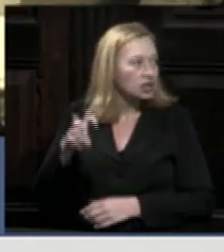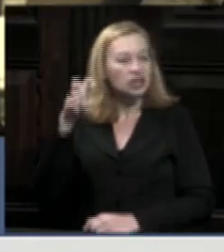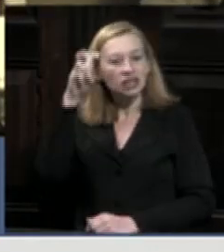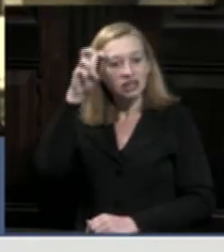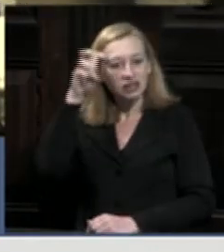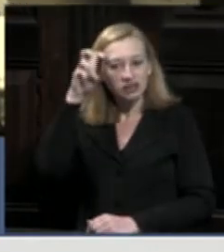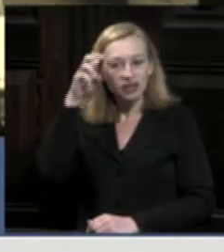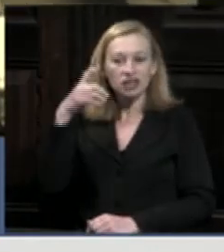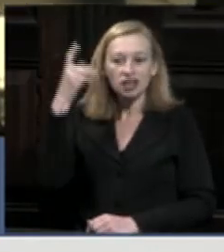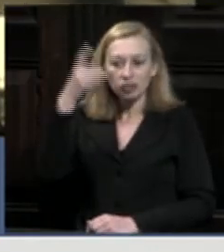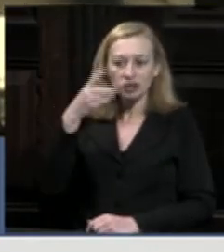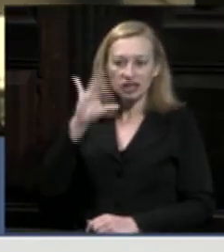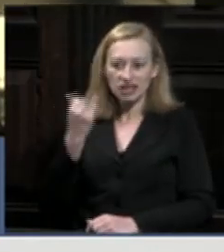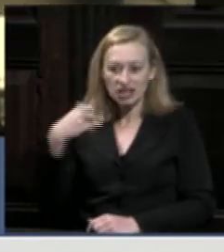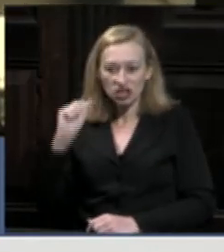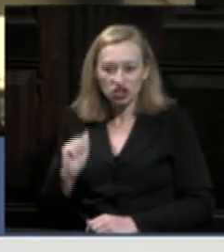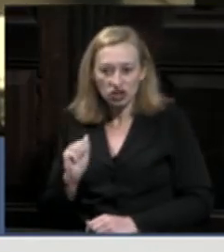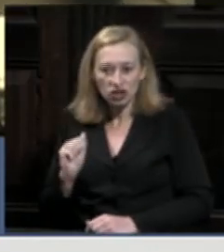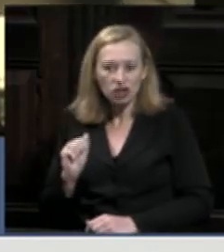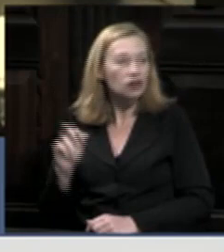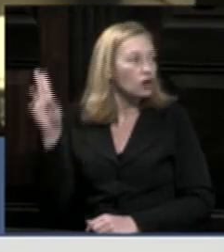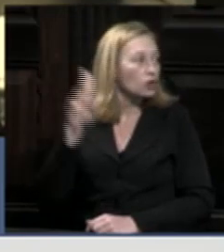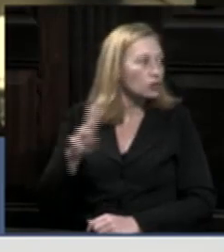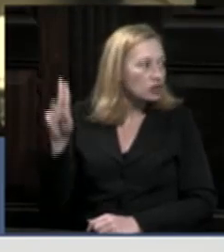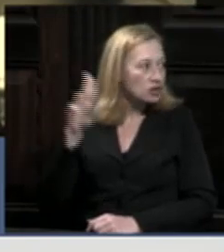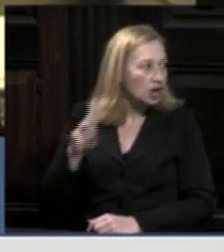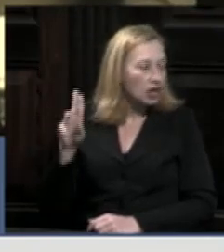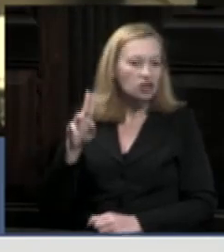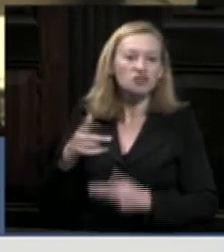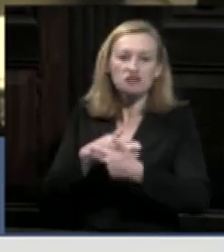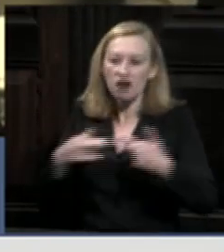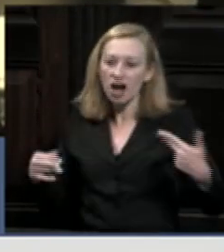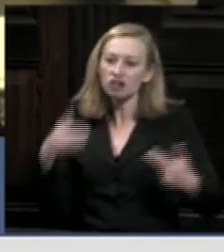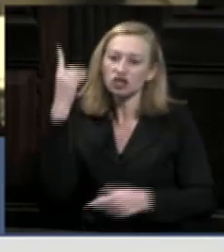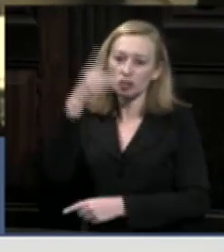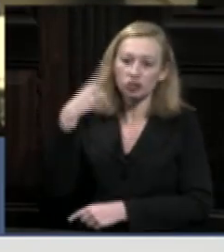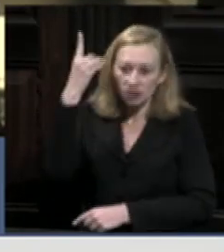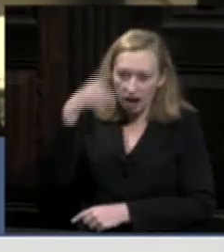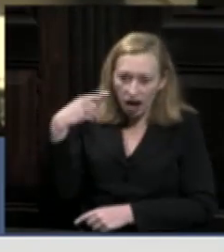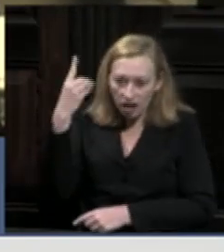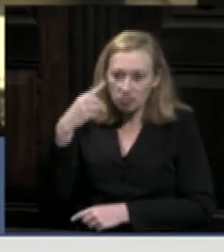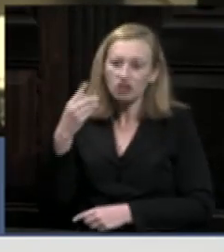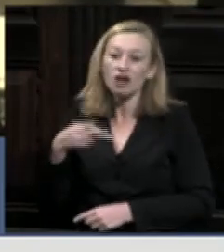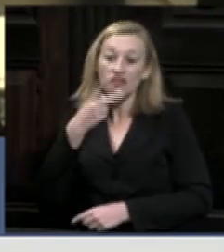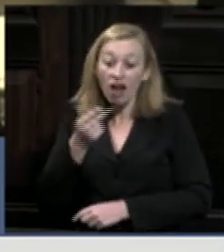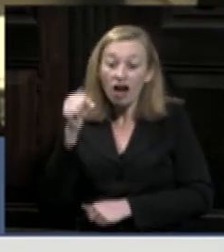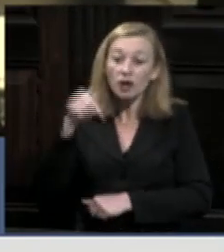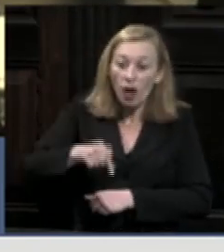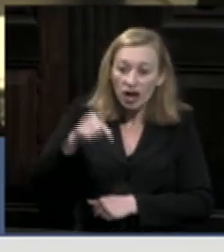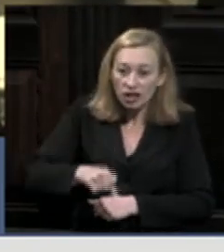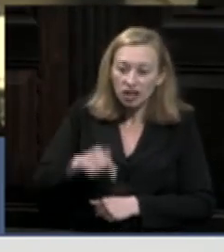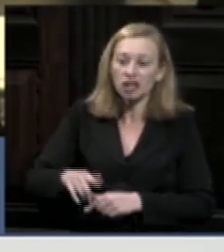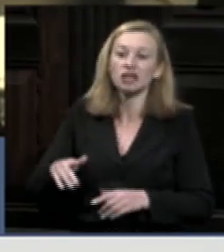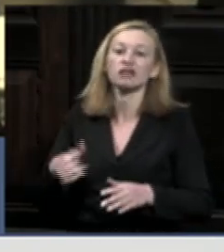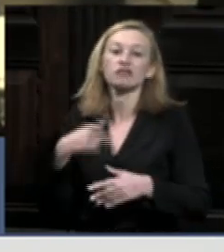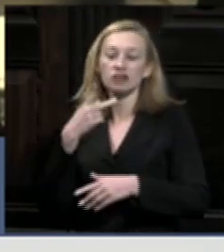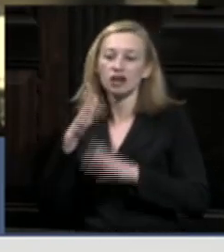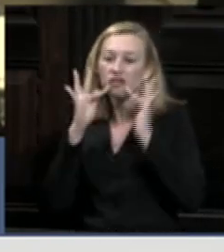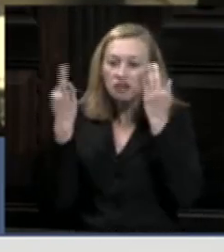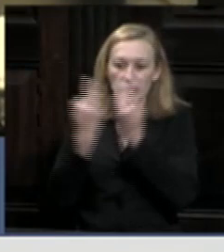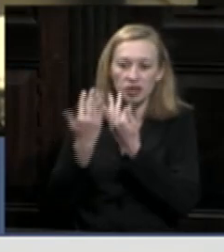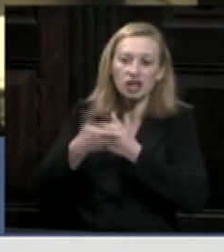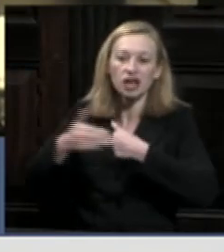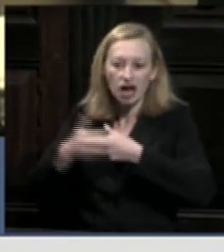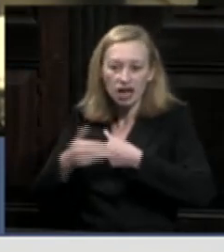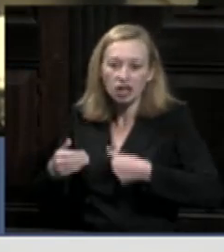deputada cidinha foi usado o microfone de aparte muitos deputados fizeram se solidarizaram com a família e com o próprio flávio na